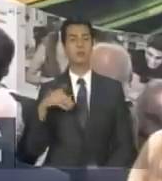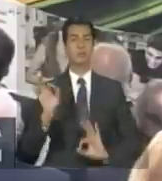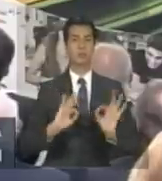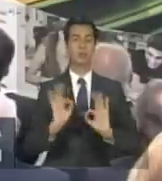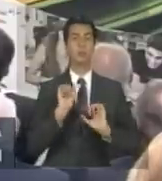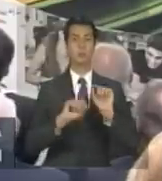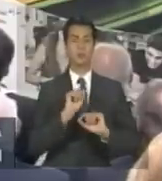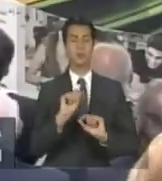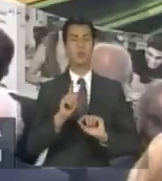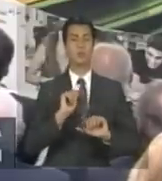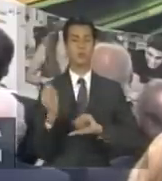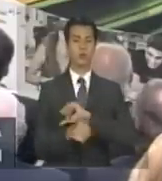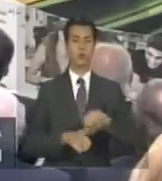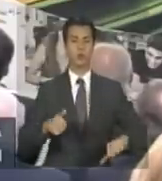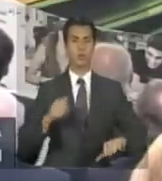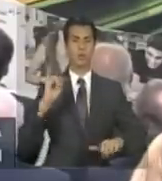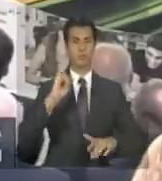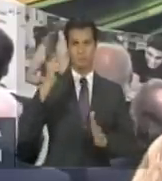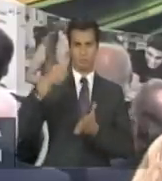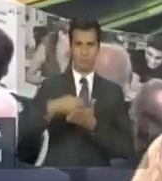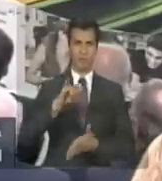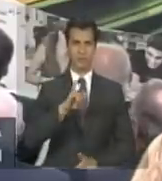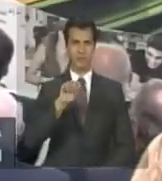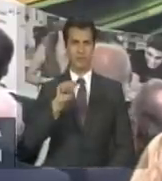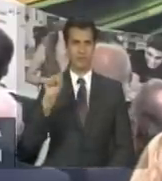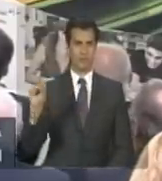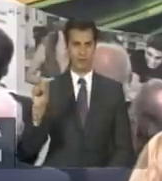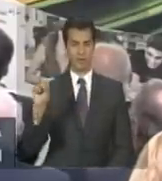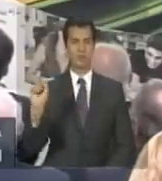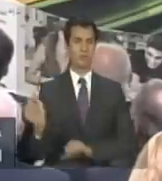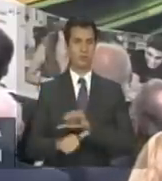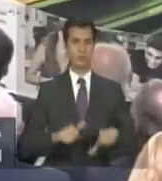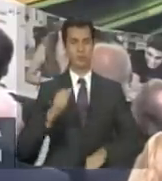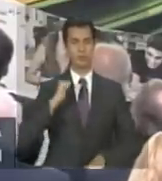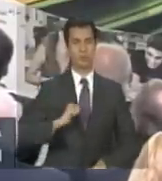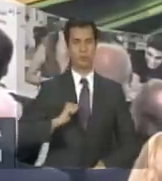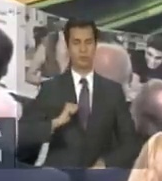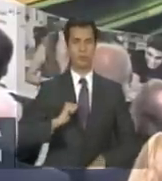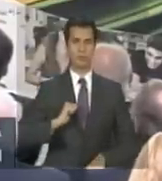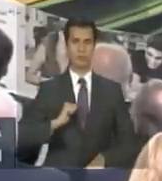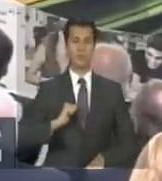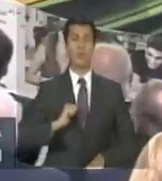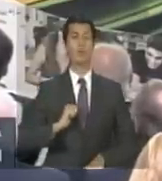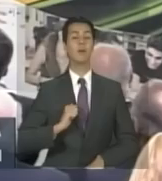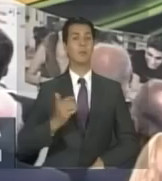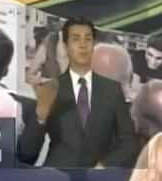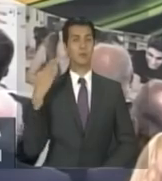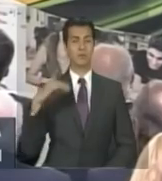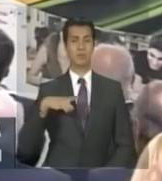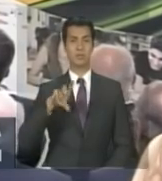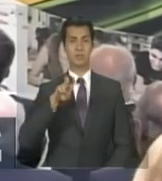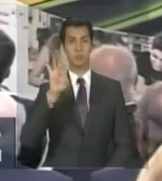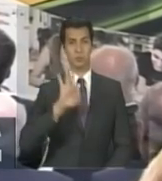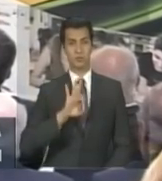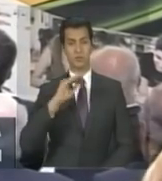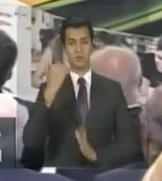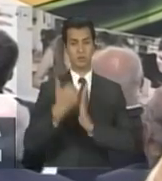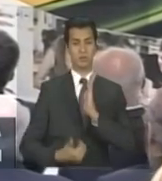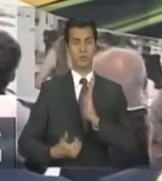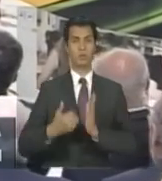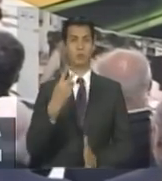por bolsas de estudo. O ISS era de 5%, nós baixaríamos para 2% e